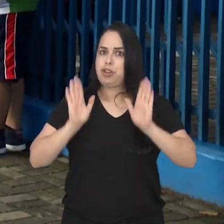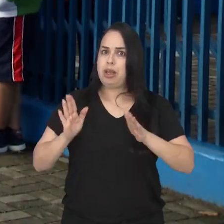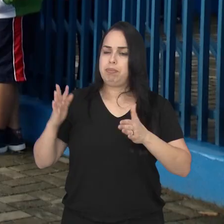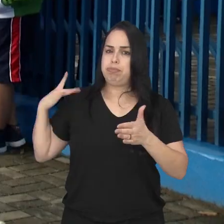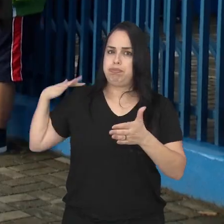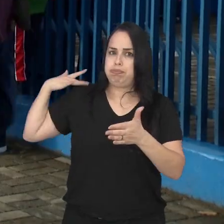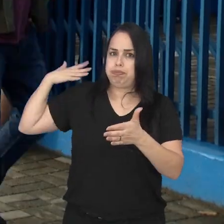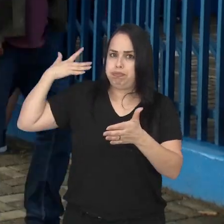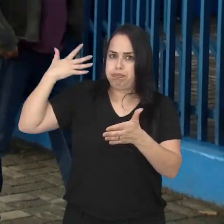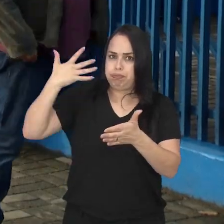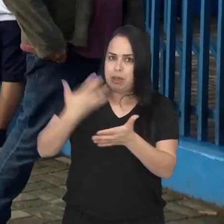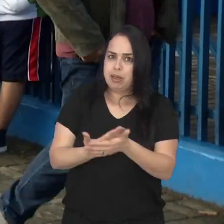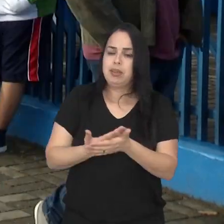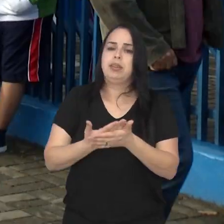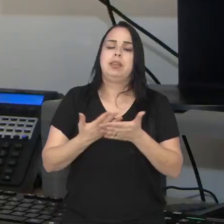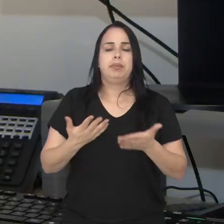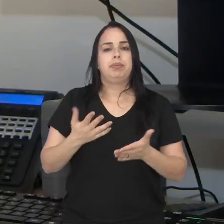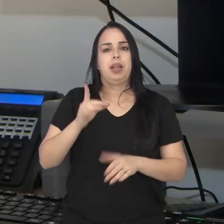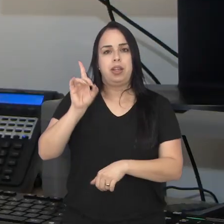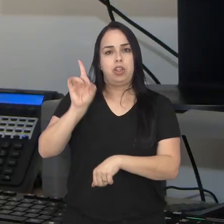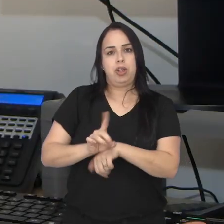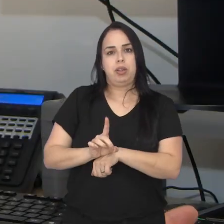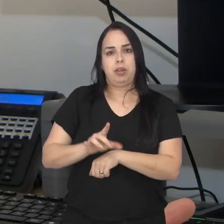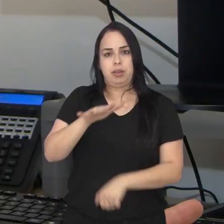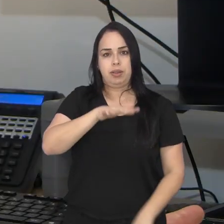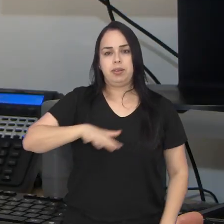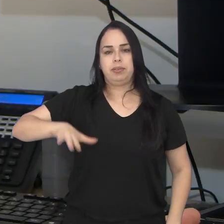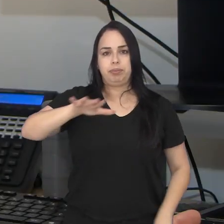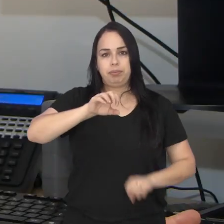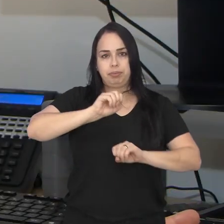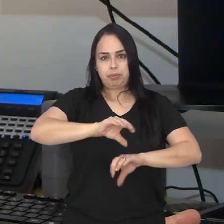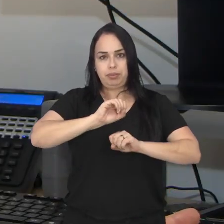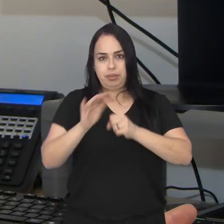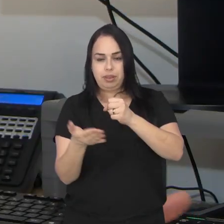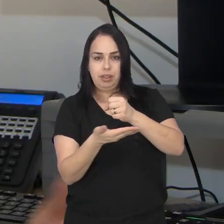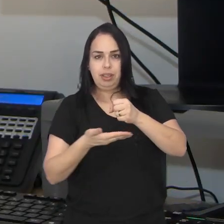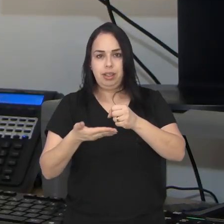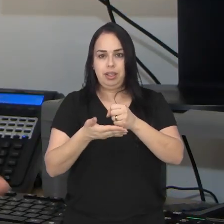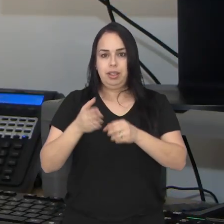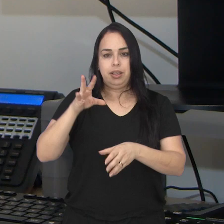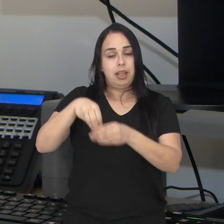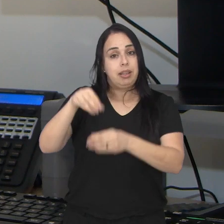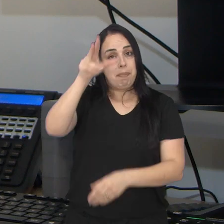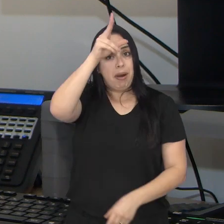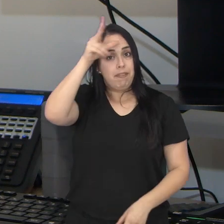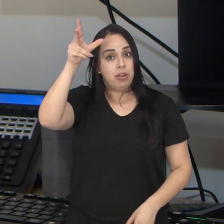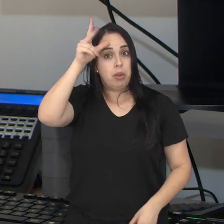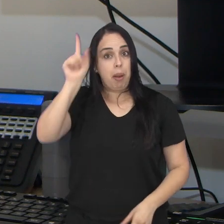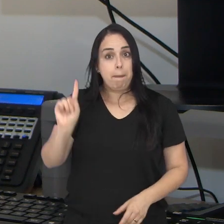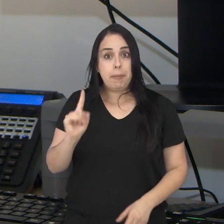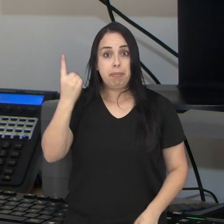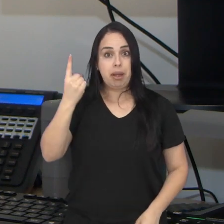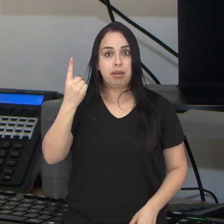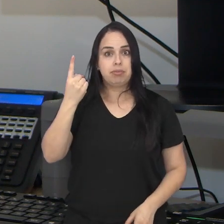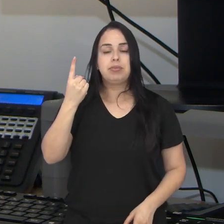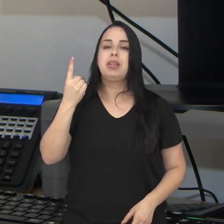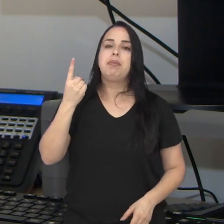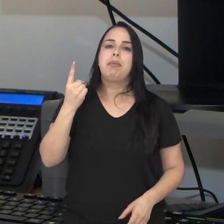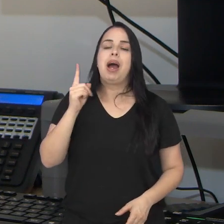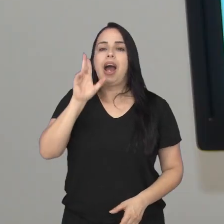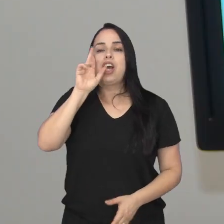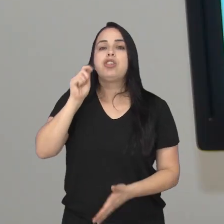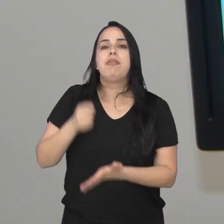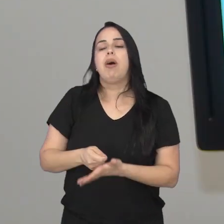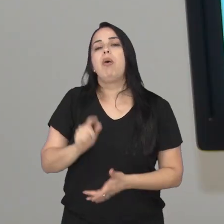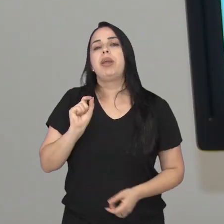há alguns anos nas escolas municipais a diretora do Departamento de Educação Básica da Prefeitura explica que o primeiro passo para a solução